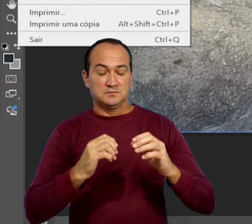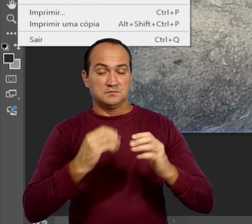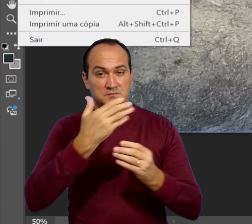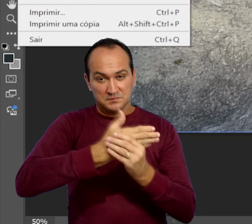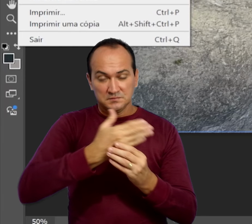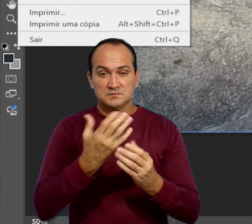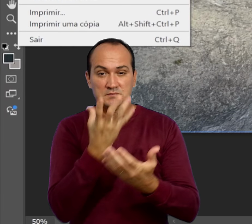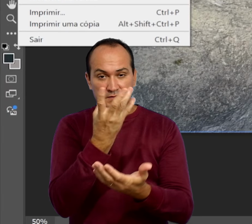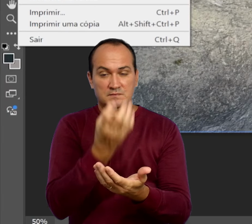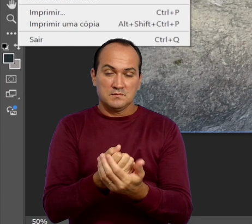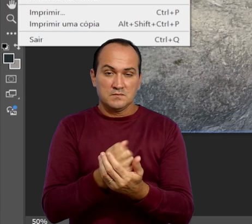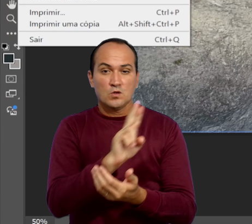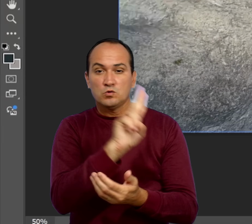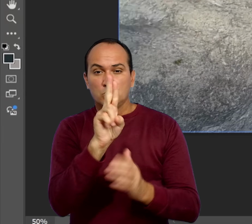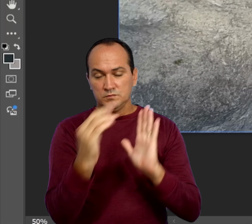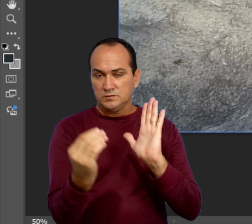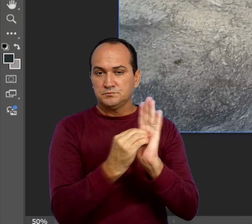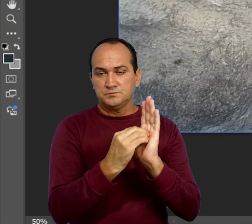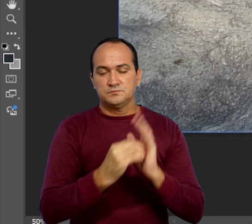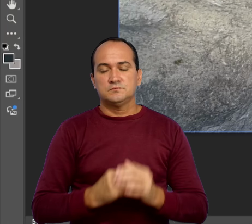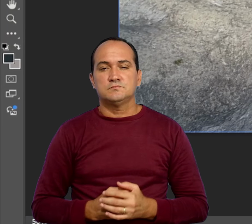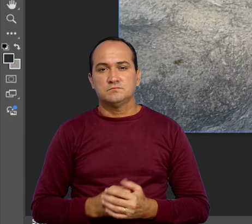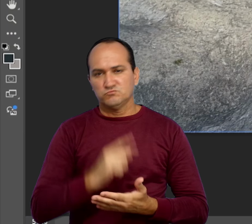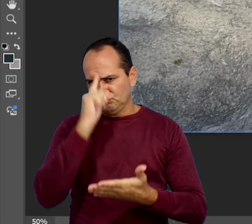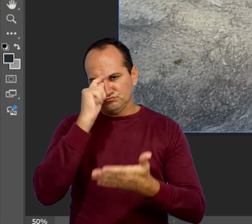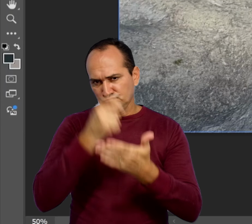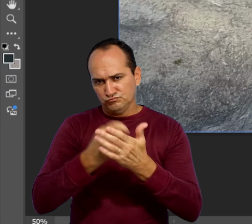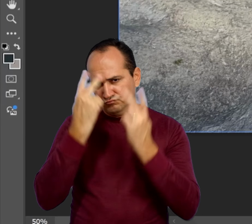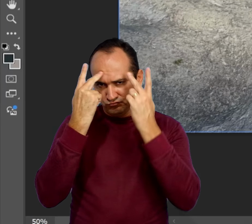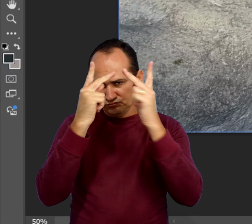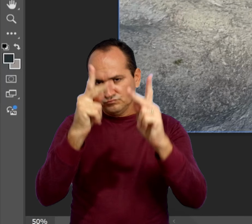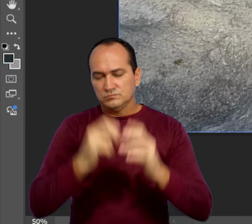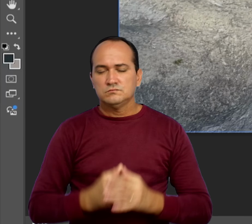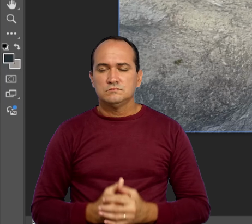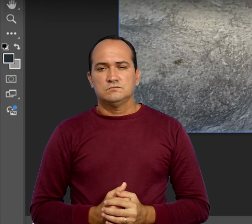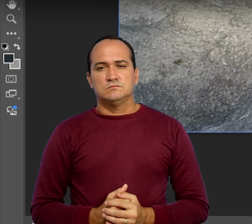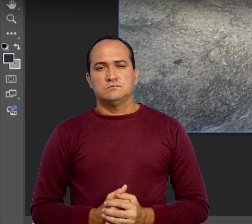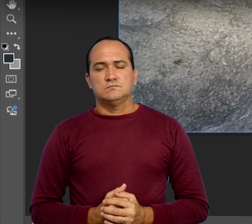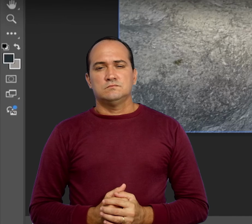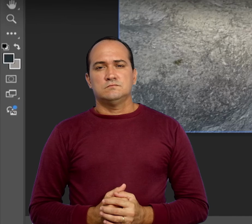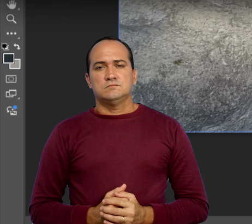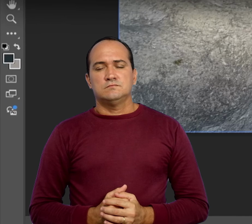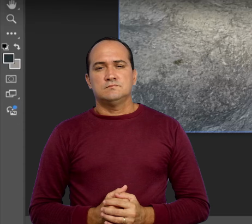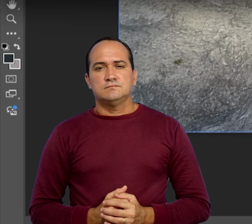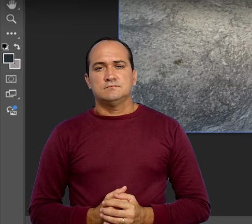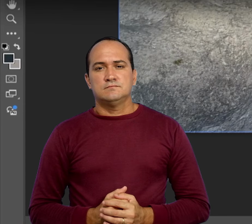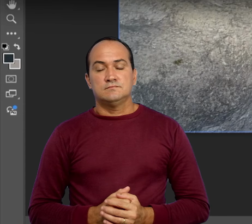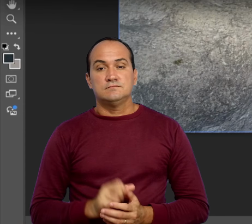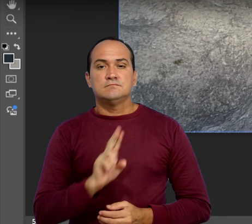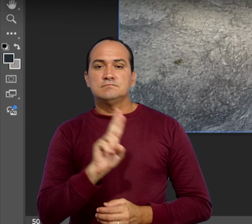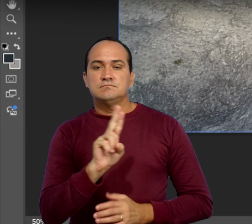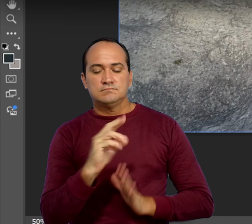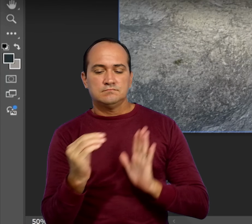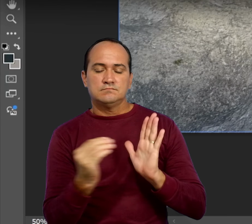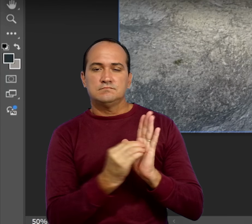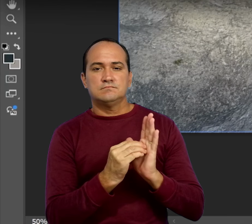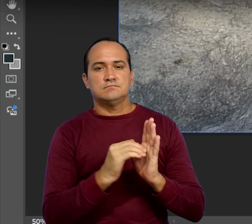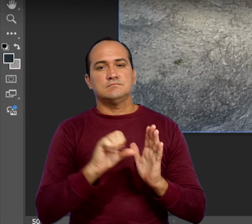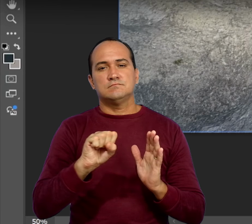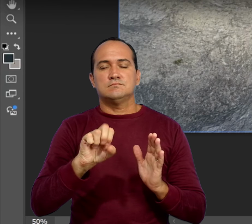vou salvar, no caso vou salvar mesmo como arquivo do Photoshop, ok? Então vou chamar isso aqui, ó,